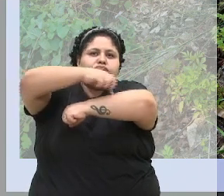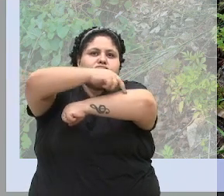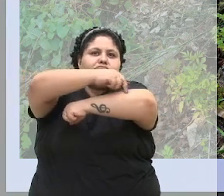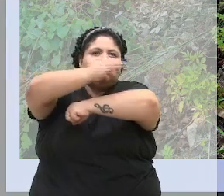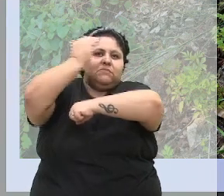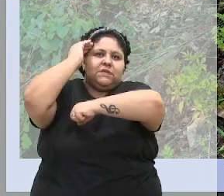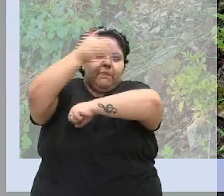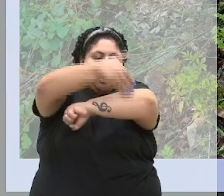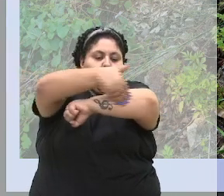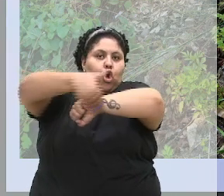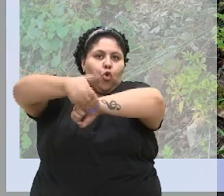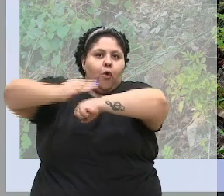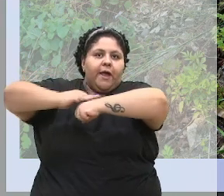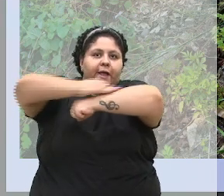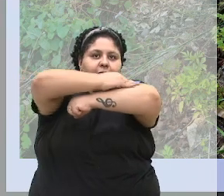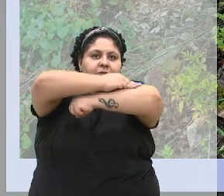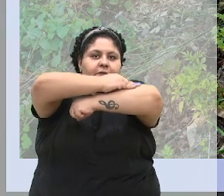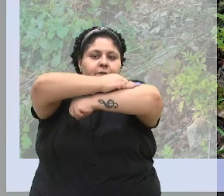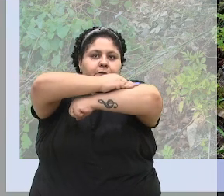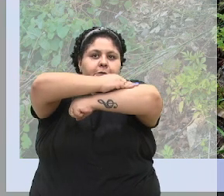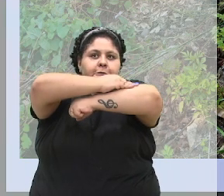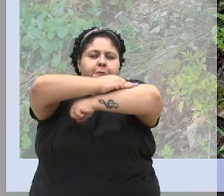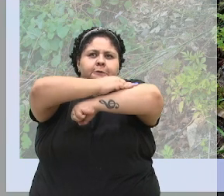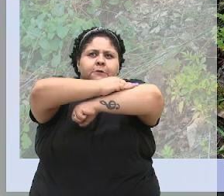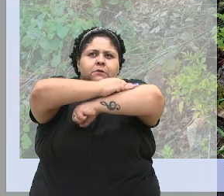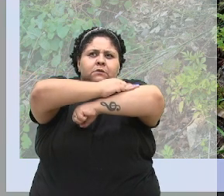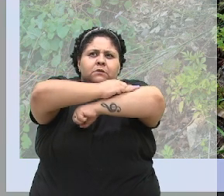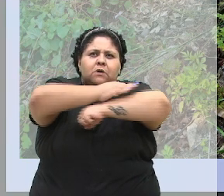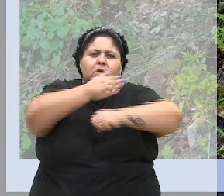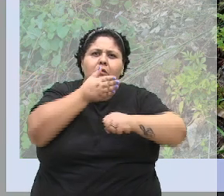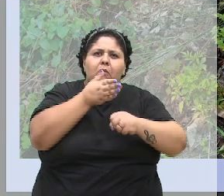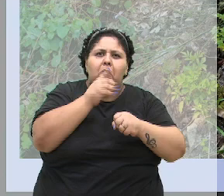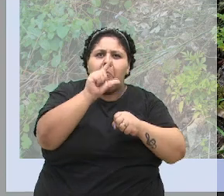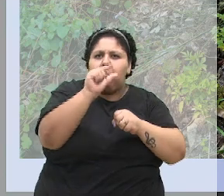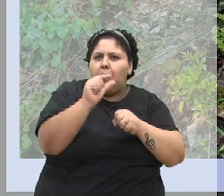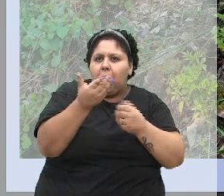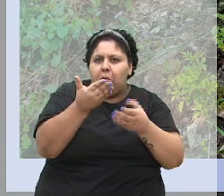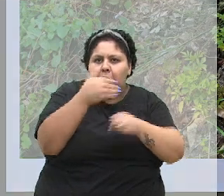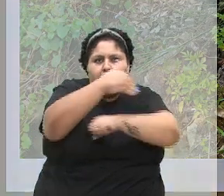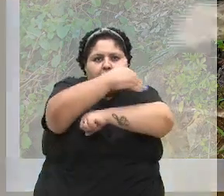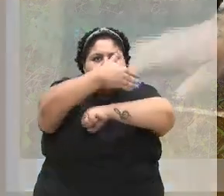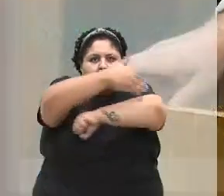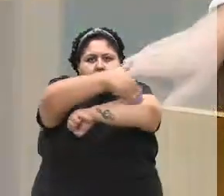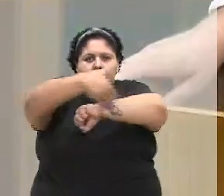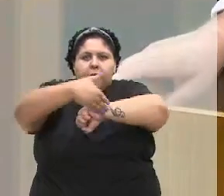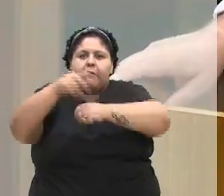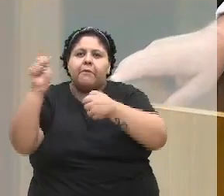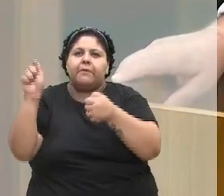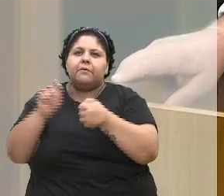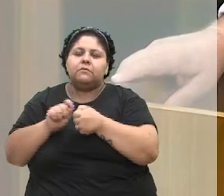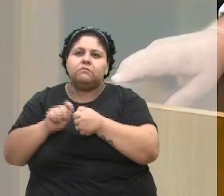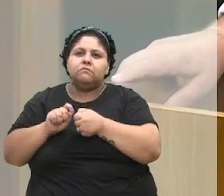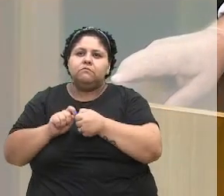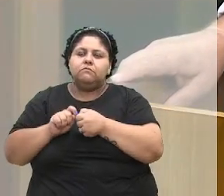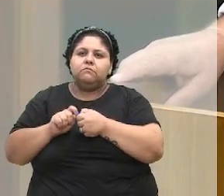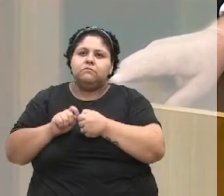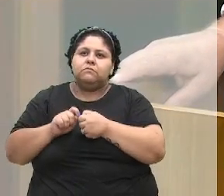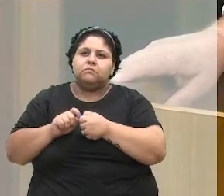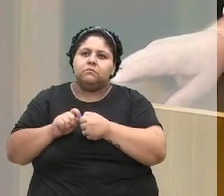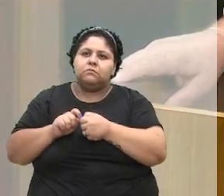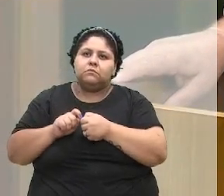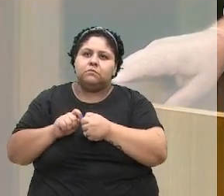assim, se for ver um pouco da rua, uma parte dessa rua foi feito.